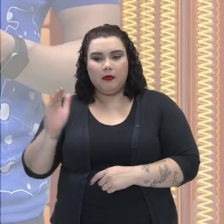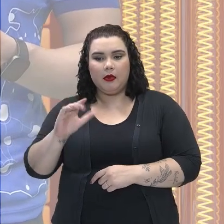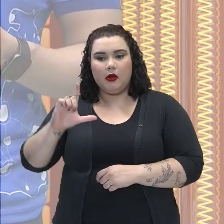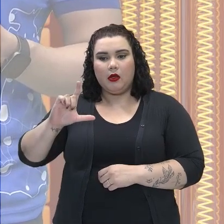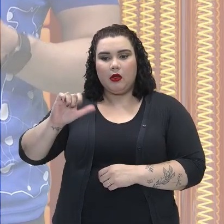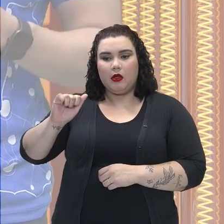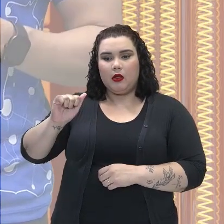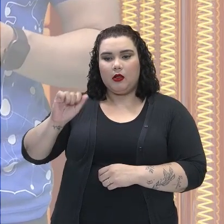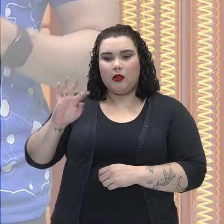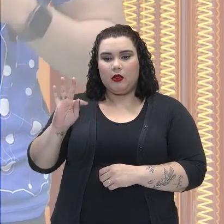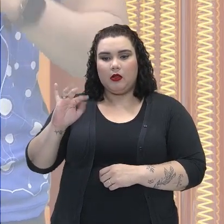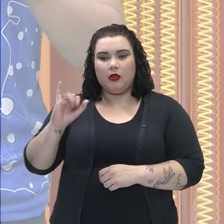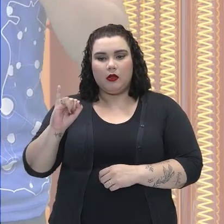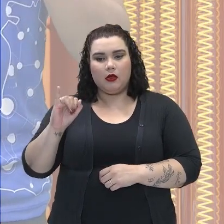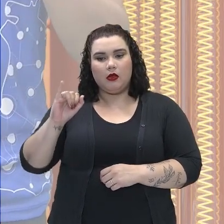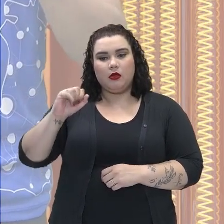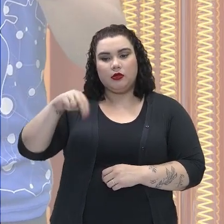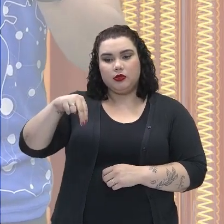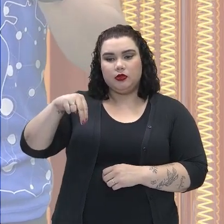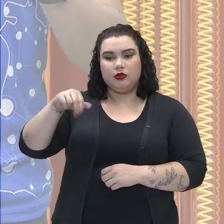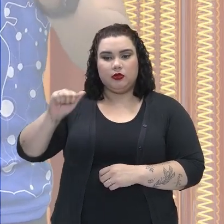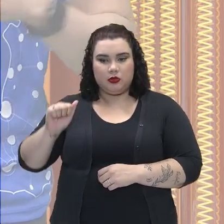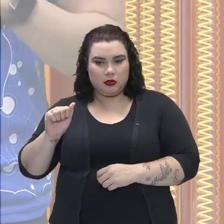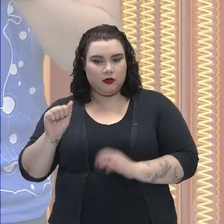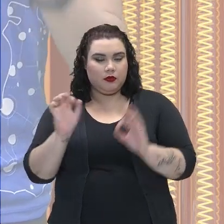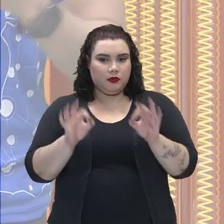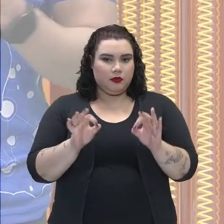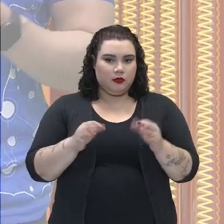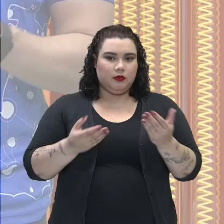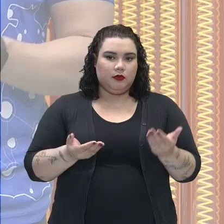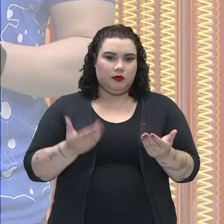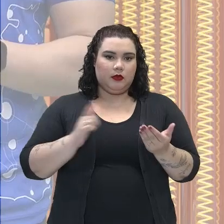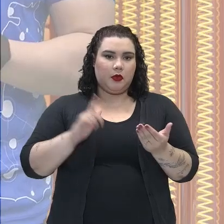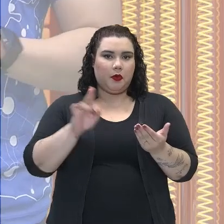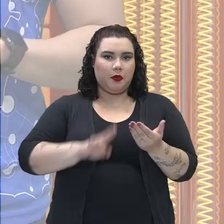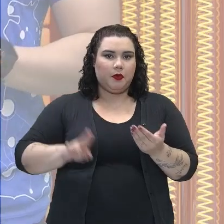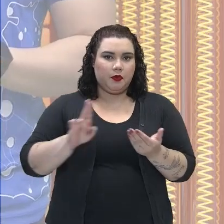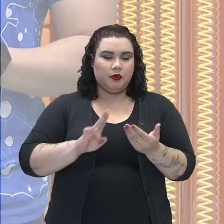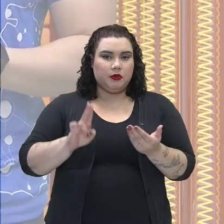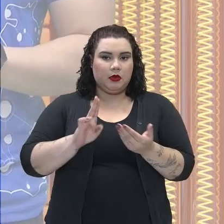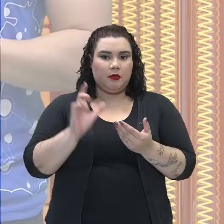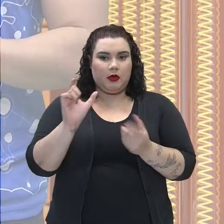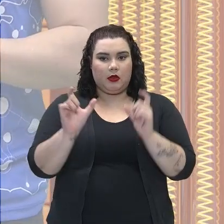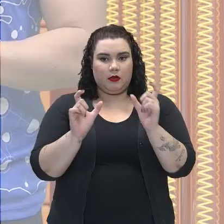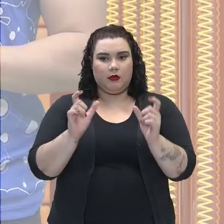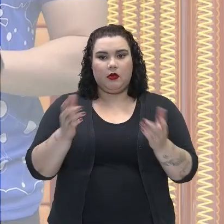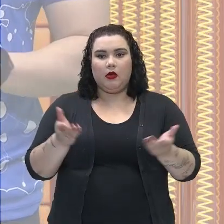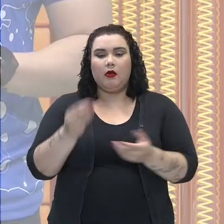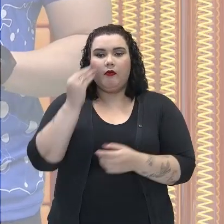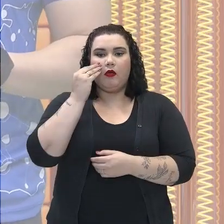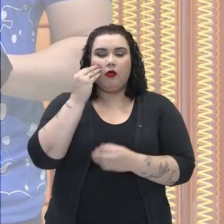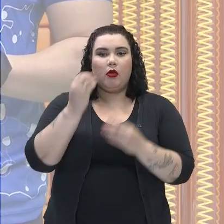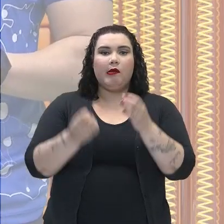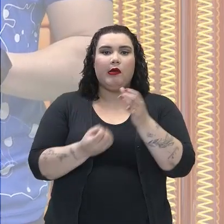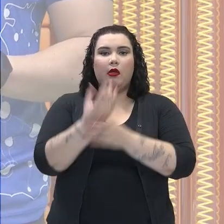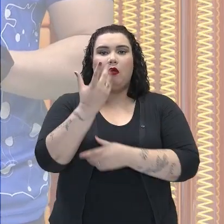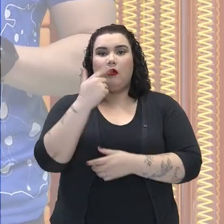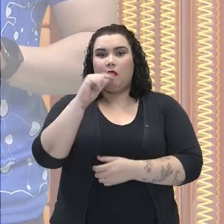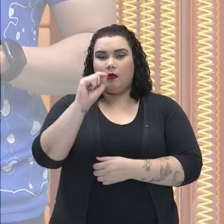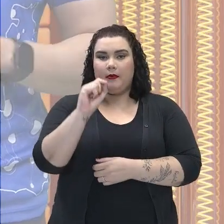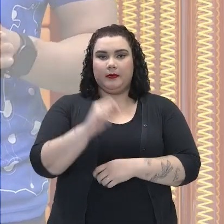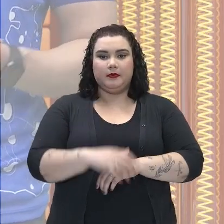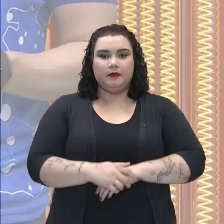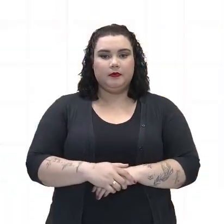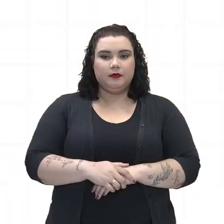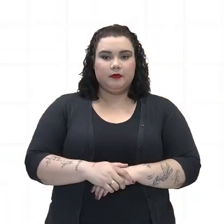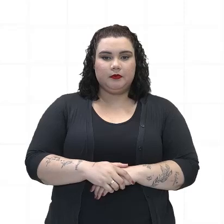últimos anos, né, no último século, a gente passou a utilizar com muito mais frequência. Vamos verificar quando e quem criou o termo América